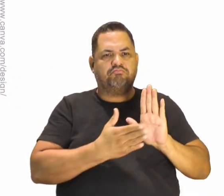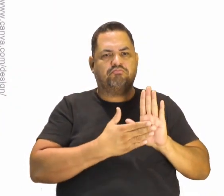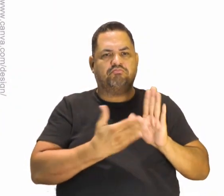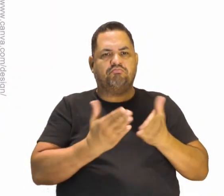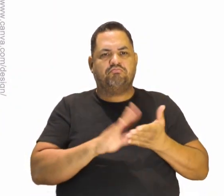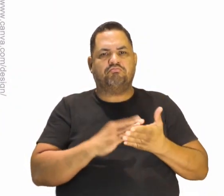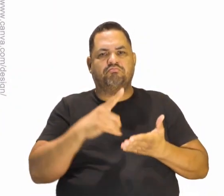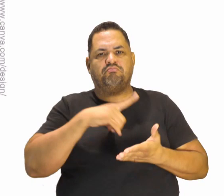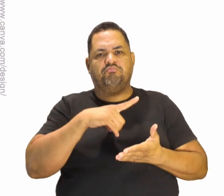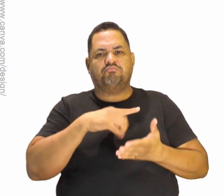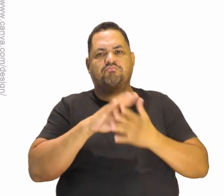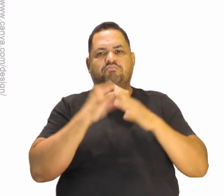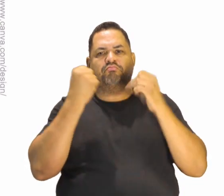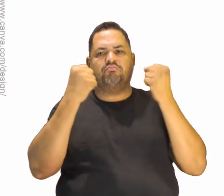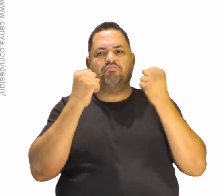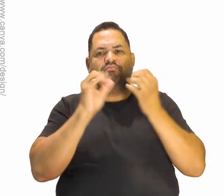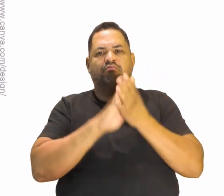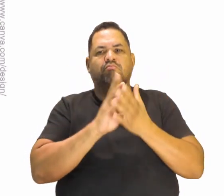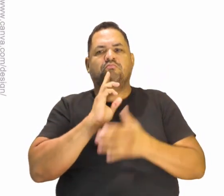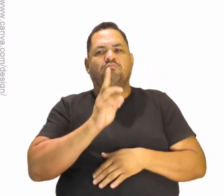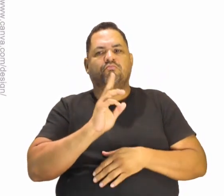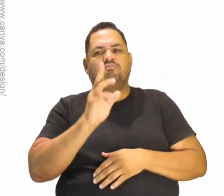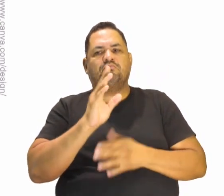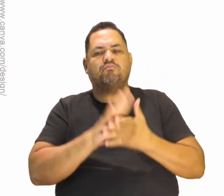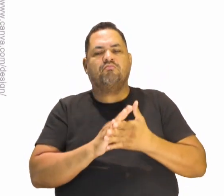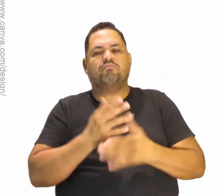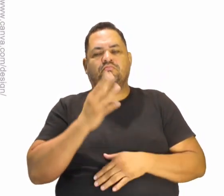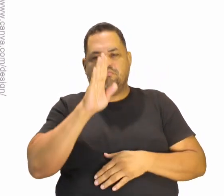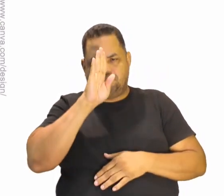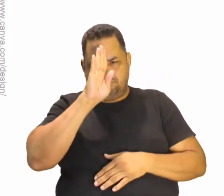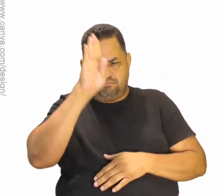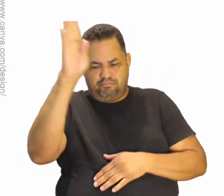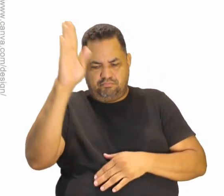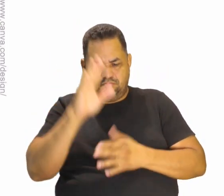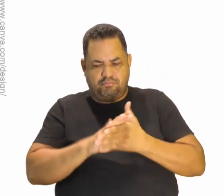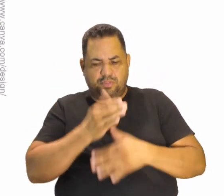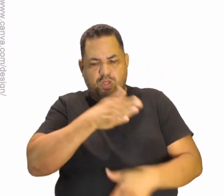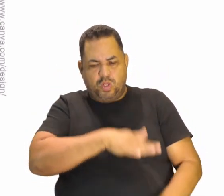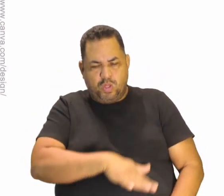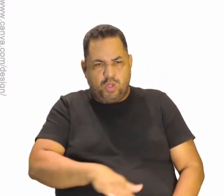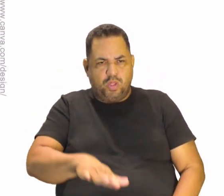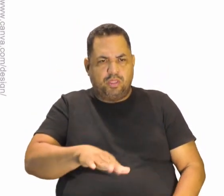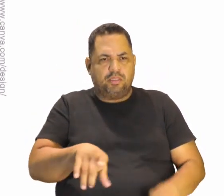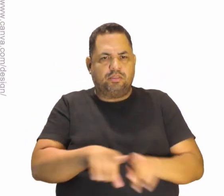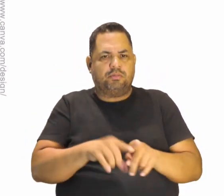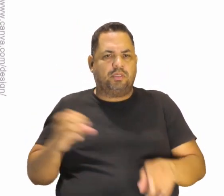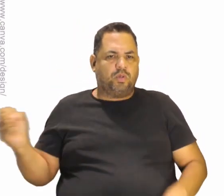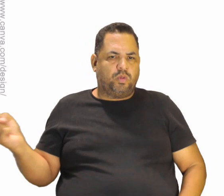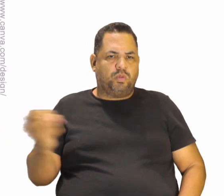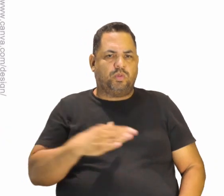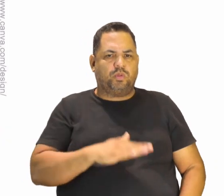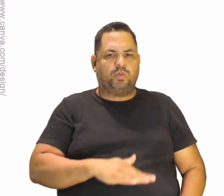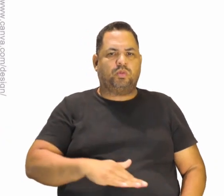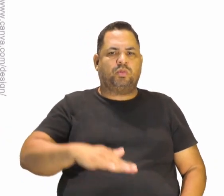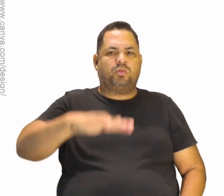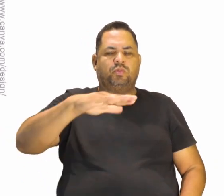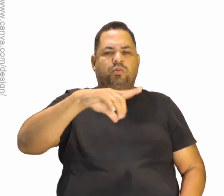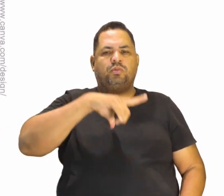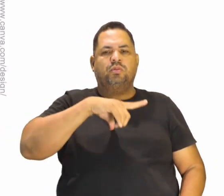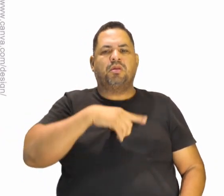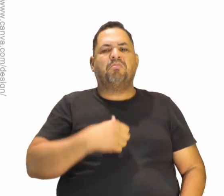a atividade física regular, em especial aí na infância e na adolescência, vai trazer